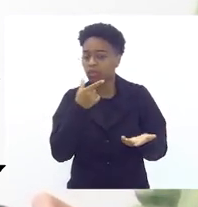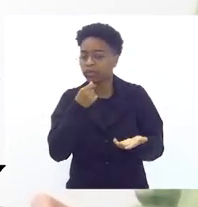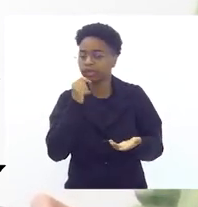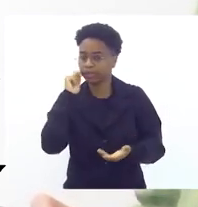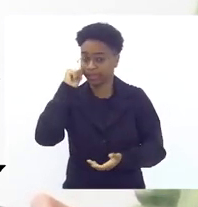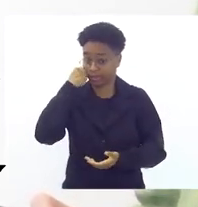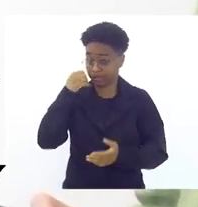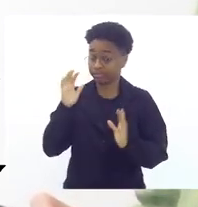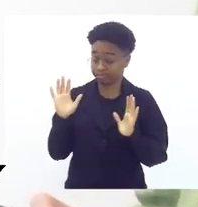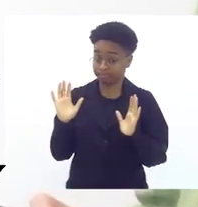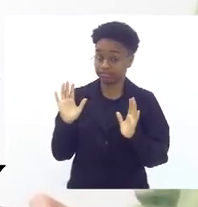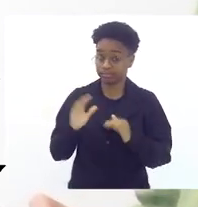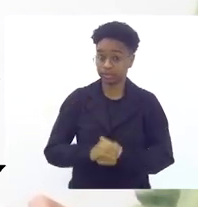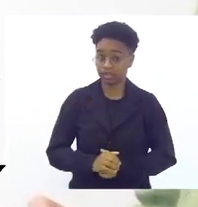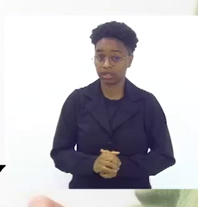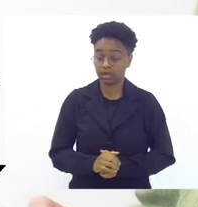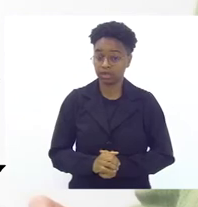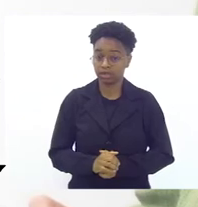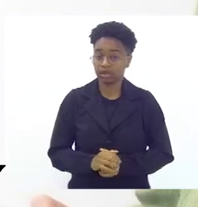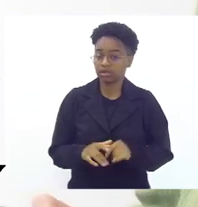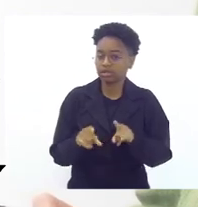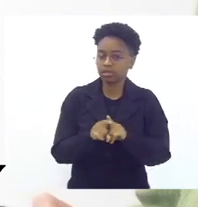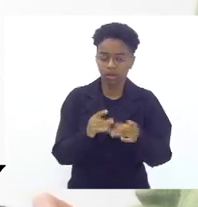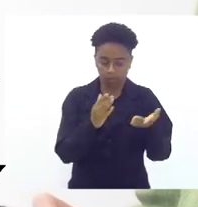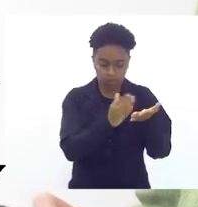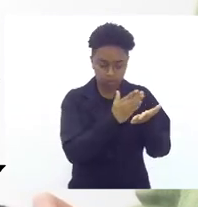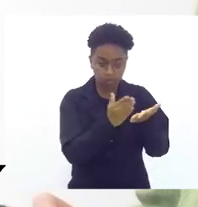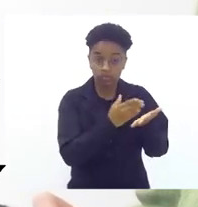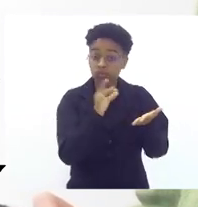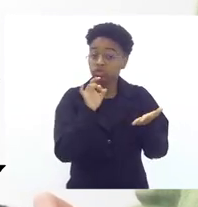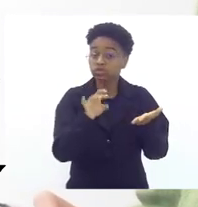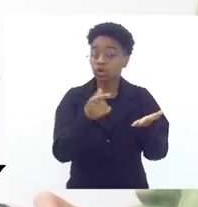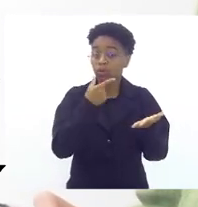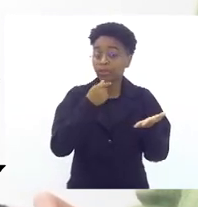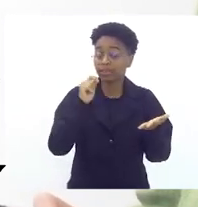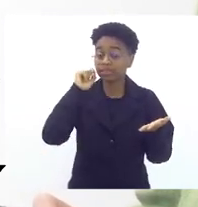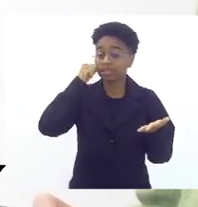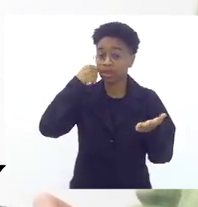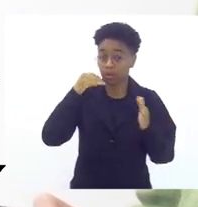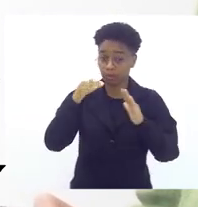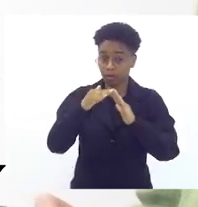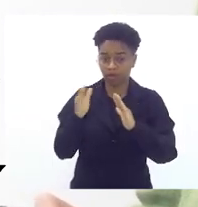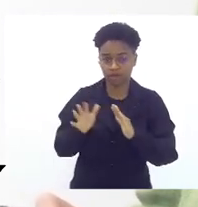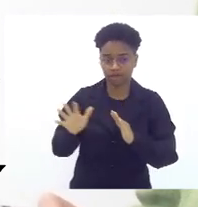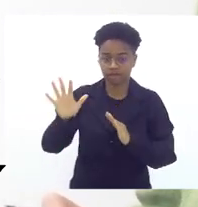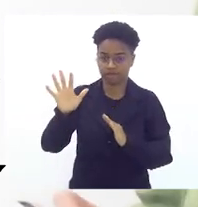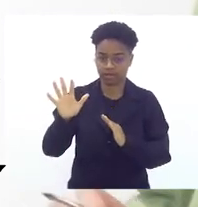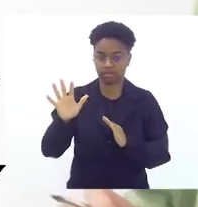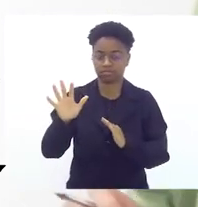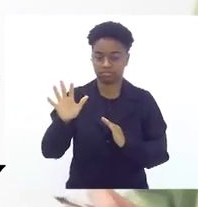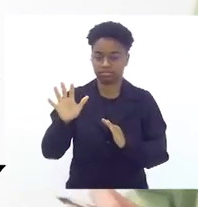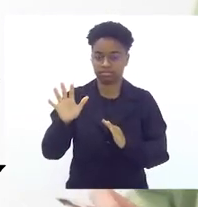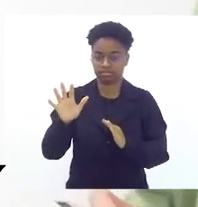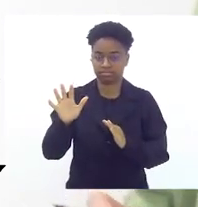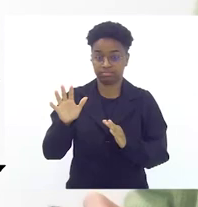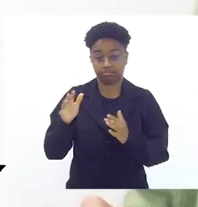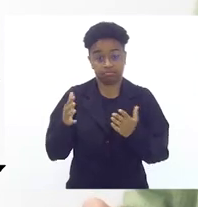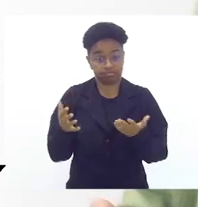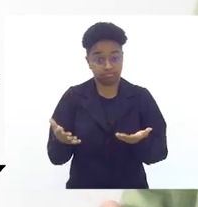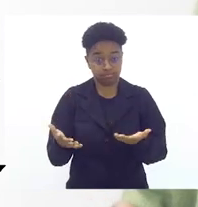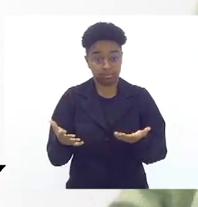negros coincidentemente Esse álbum só tinha garotos negros moradores de favelas e periferias